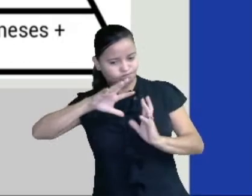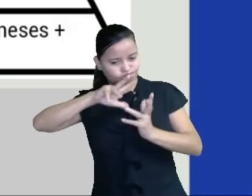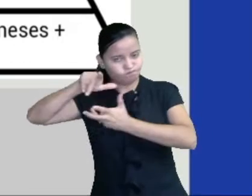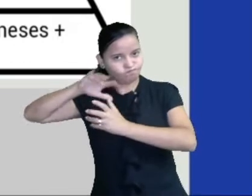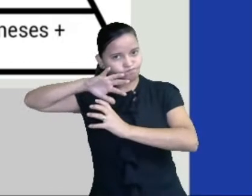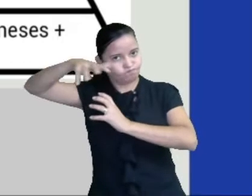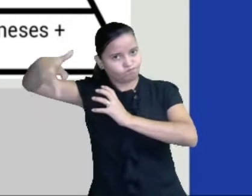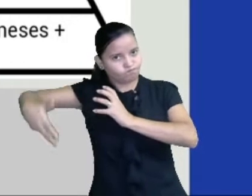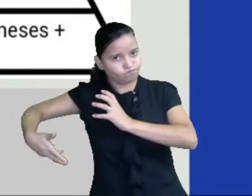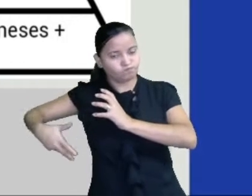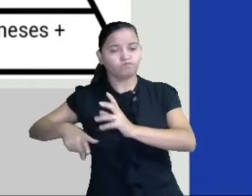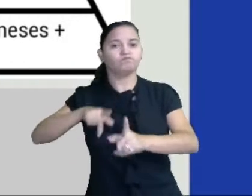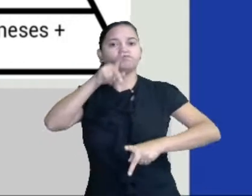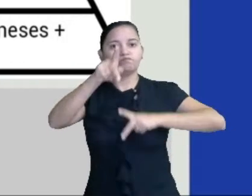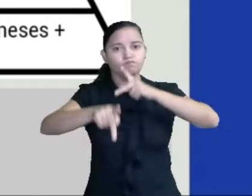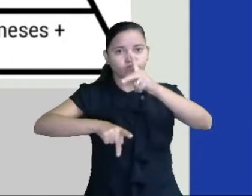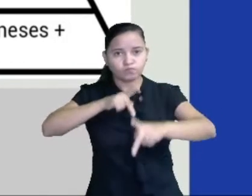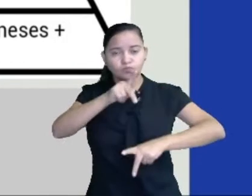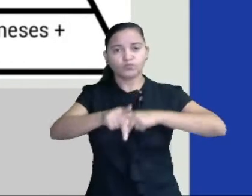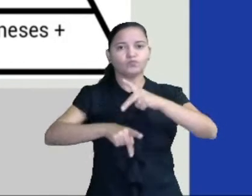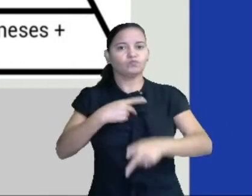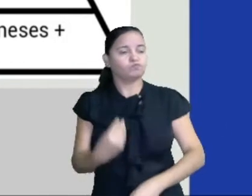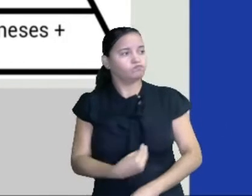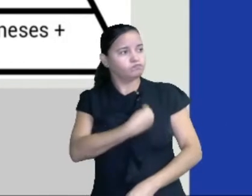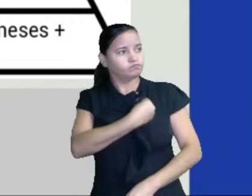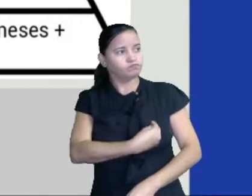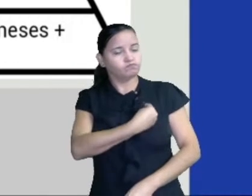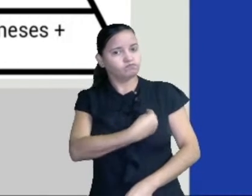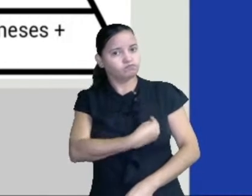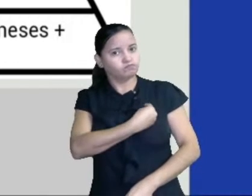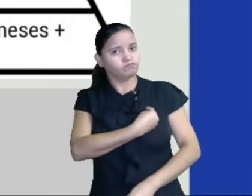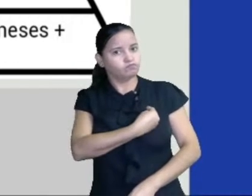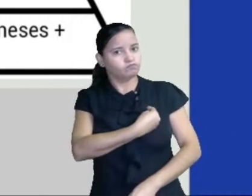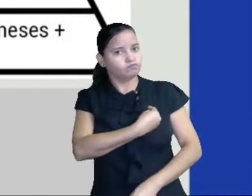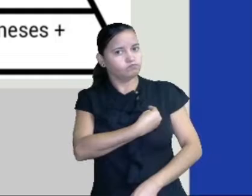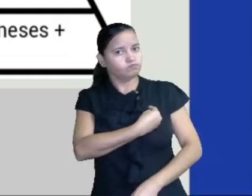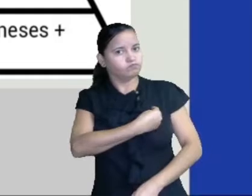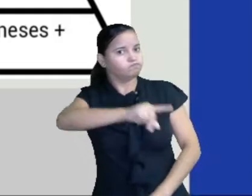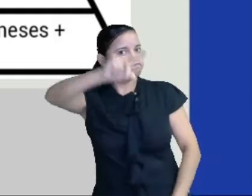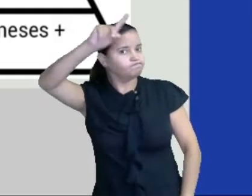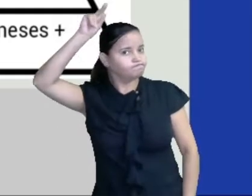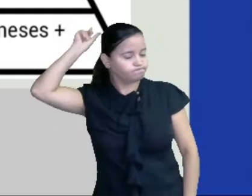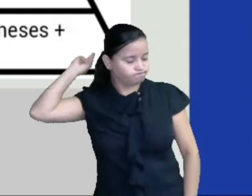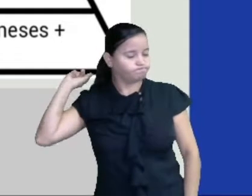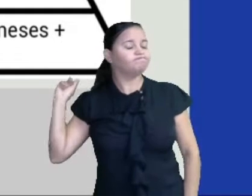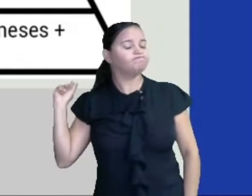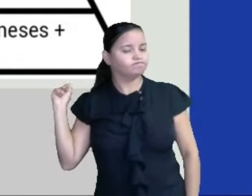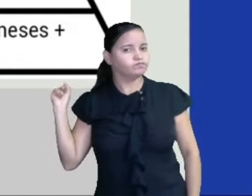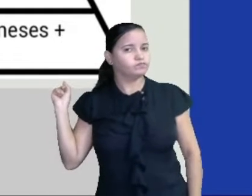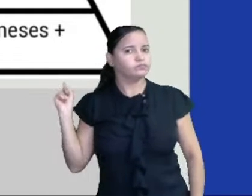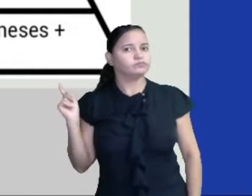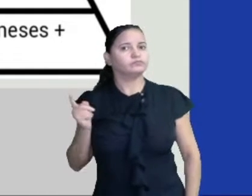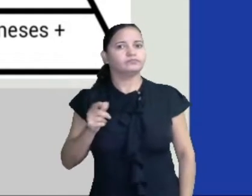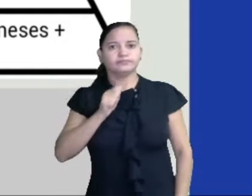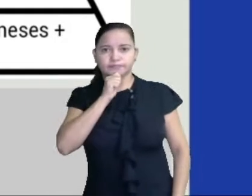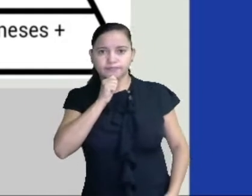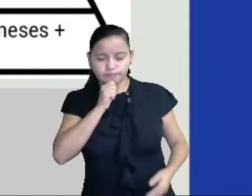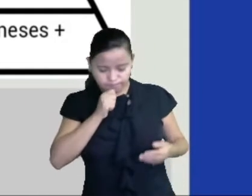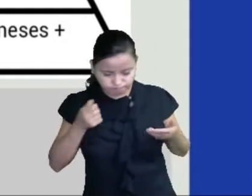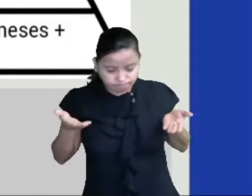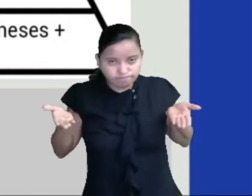uma característica própria de um determinado povo que era comum aos outros,